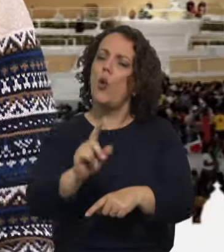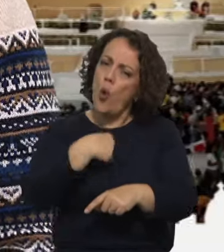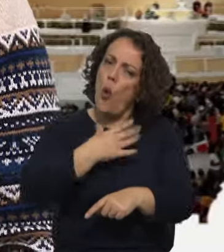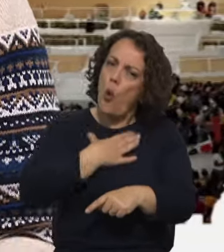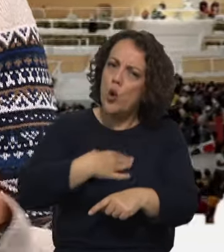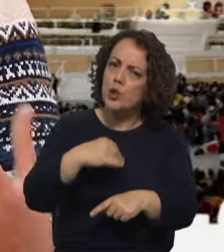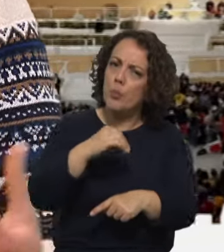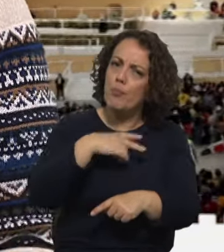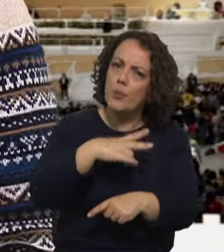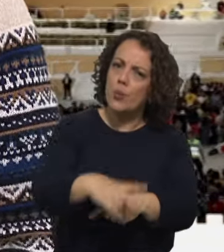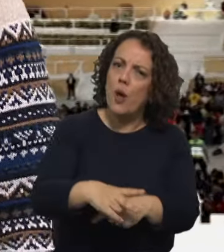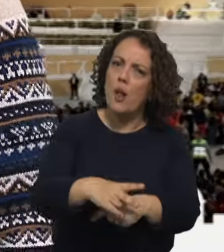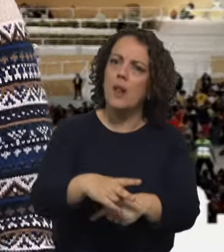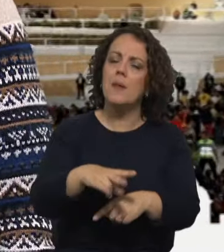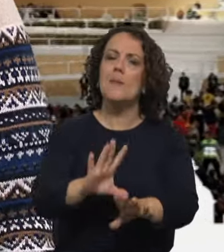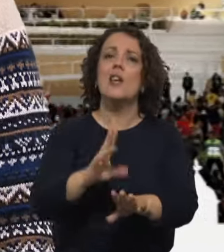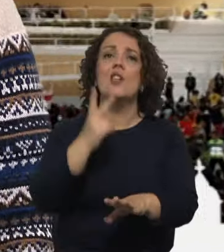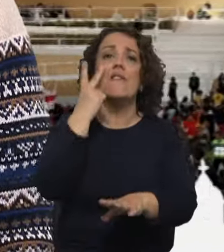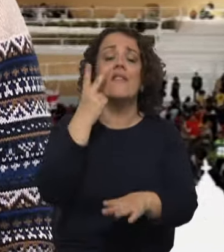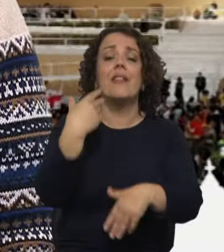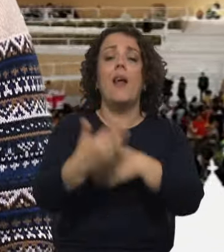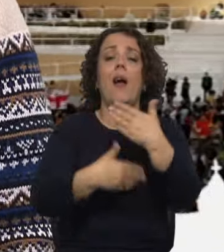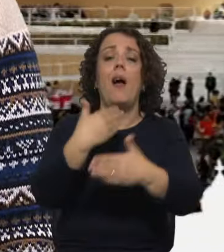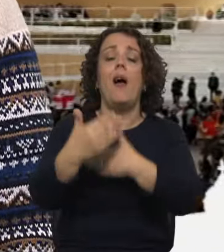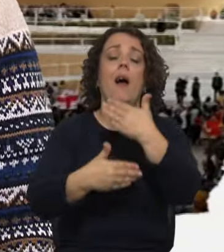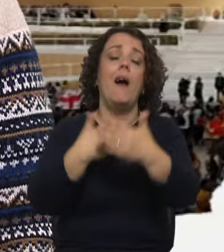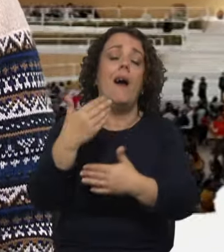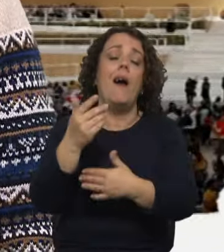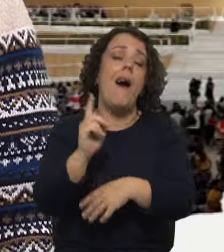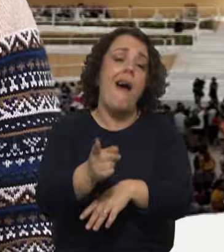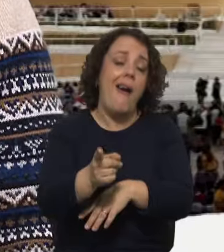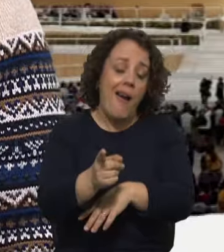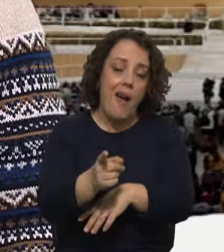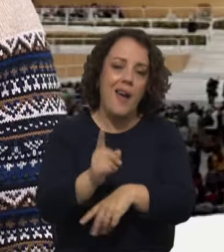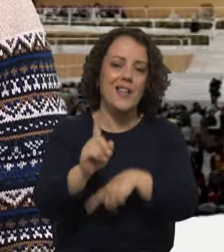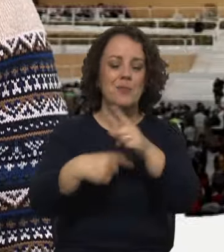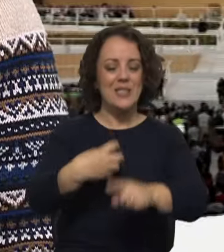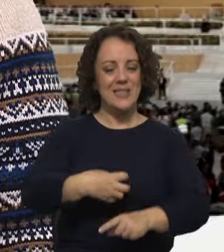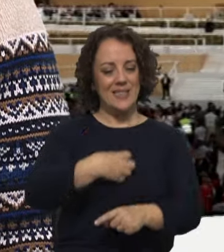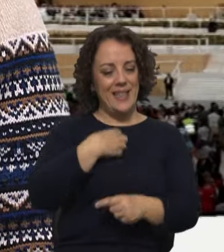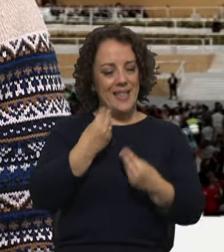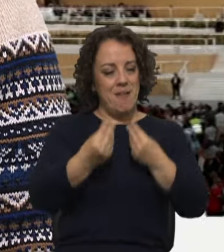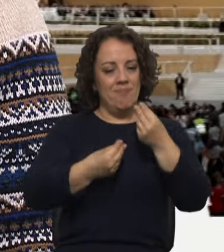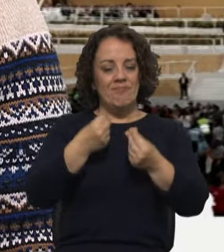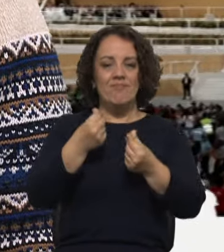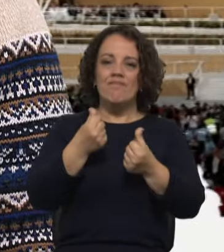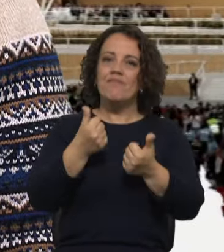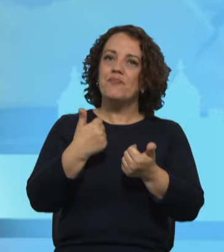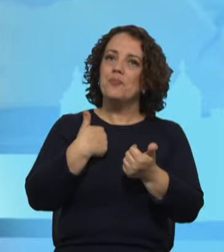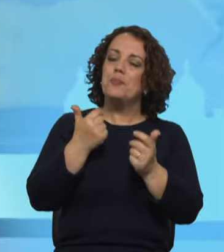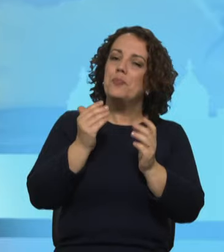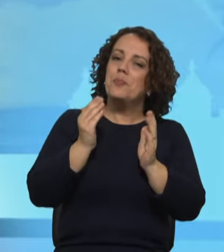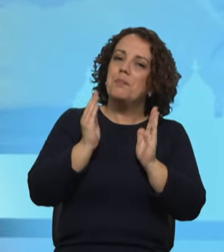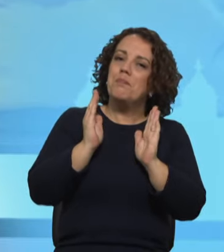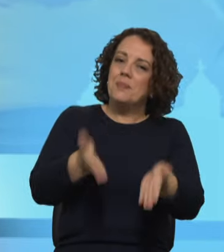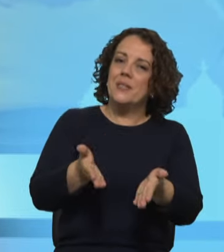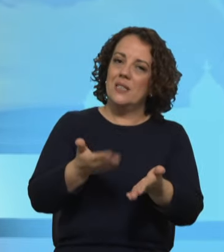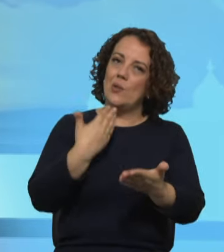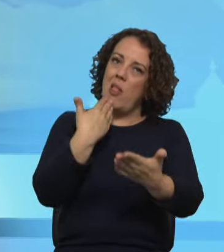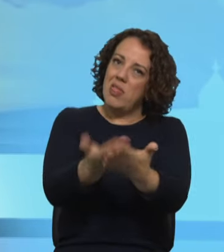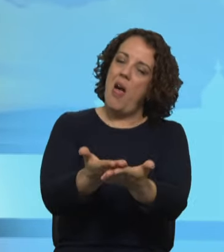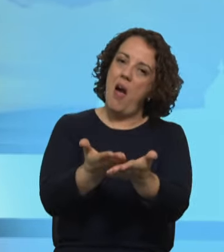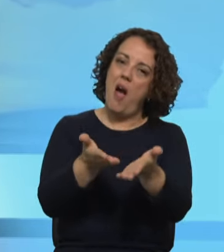Portugal mas depois a vida levou-nos para este cenário e e sentiu que tinham algo também a poder dar eh e ajudar a